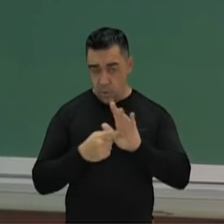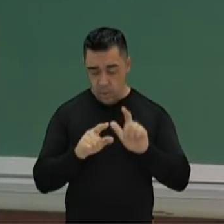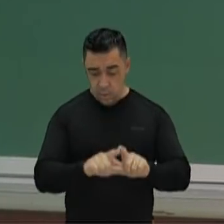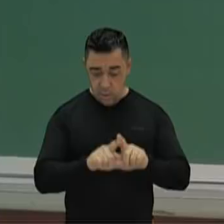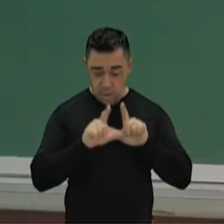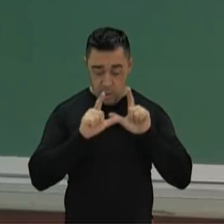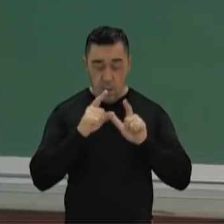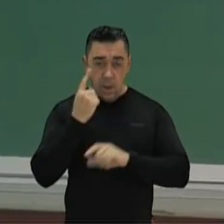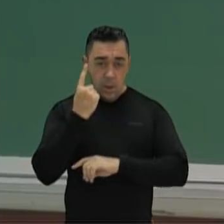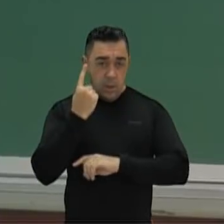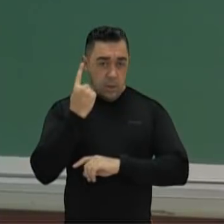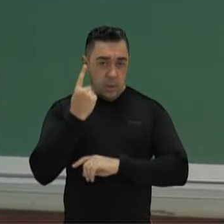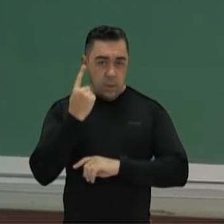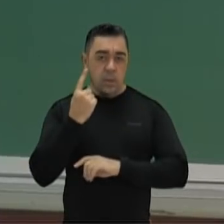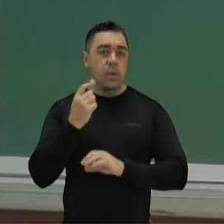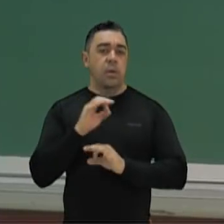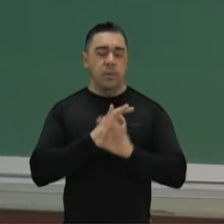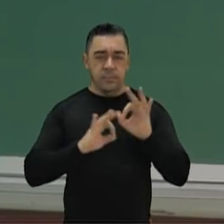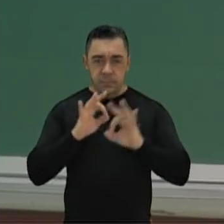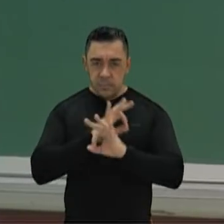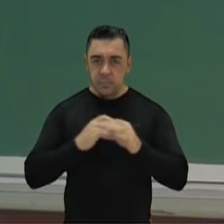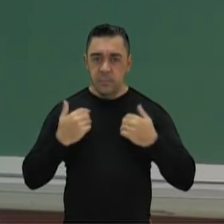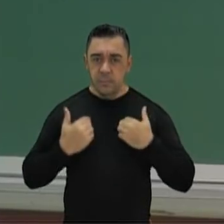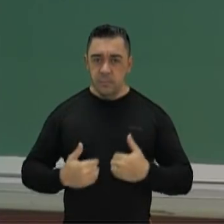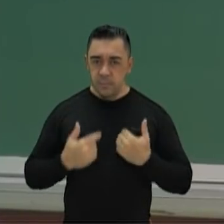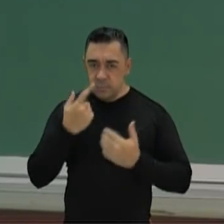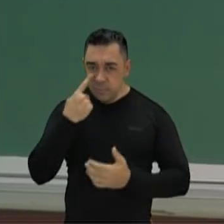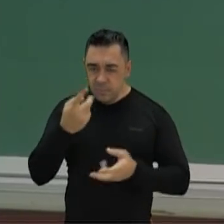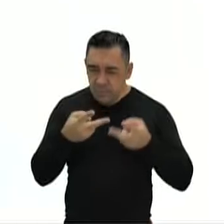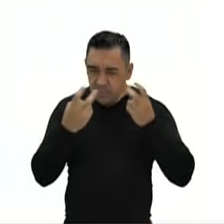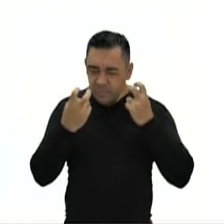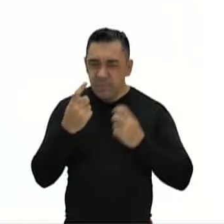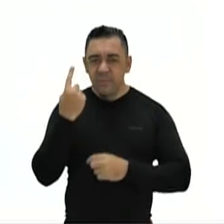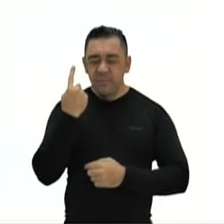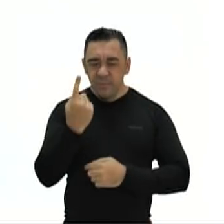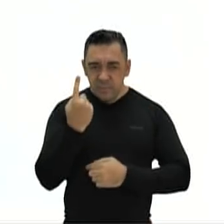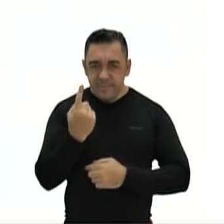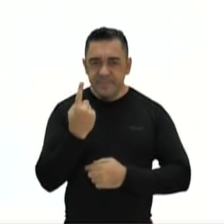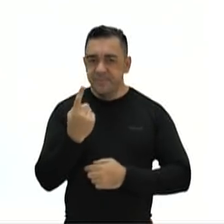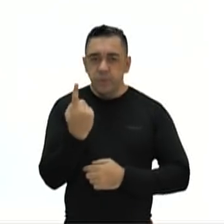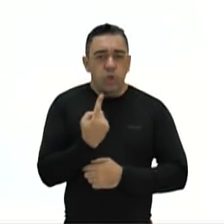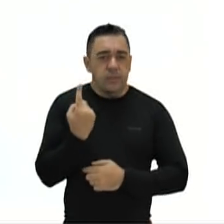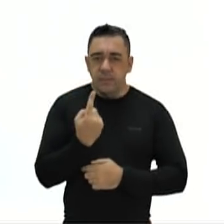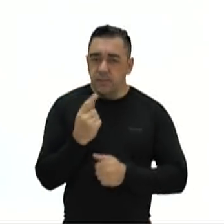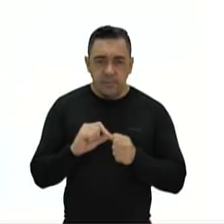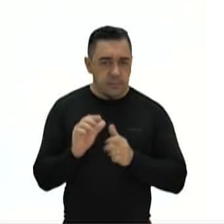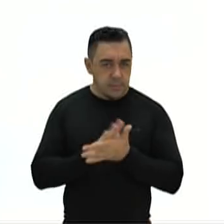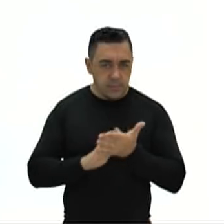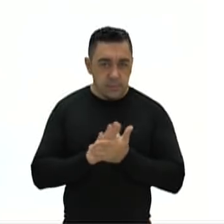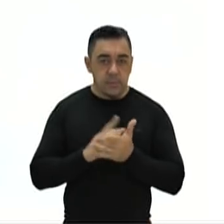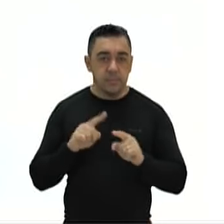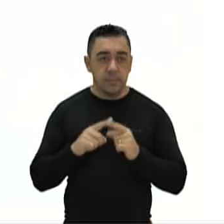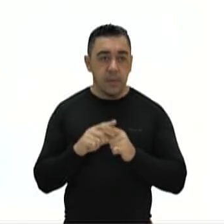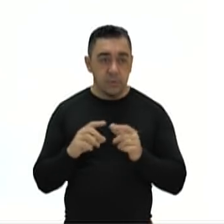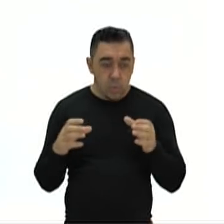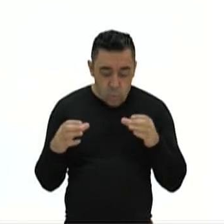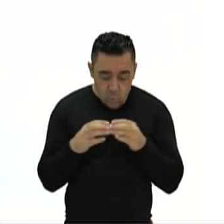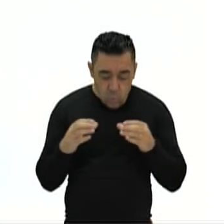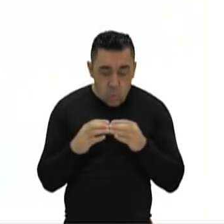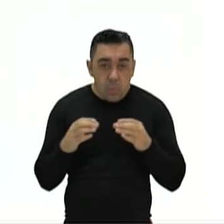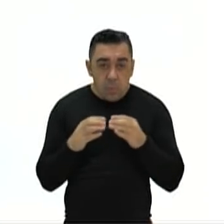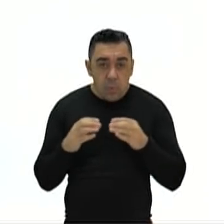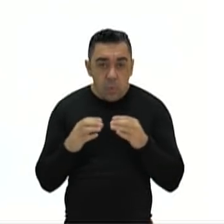uma única célula do nosso corpo para vocês verem, ela sozinha não faz nada, mas quando ela se agrupa com